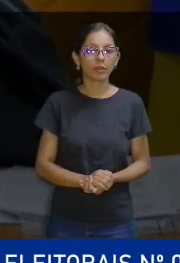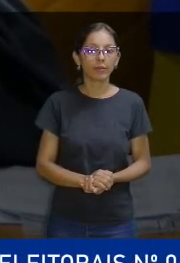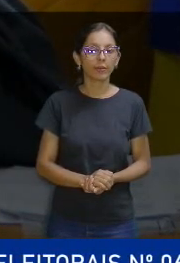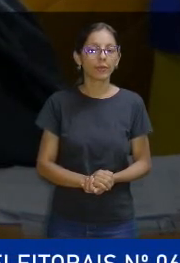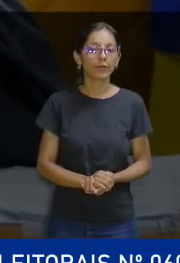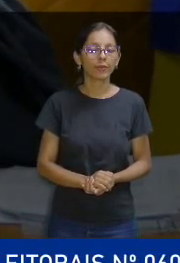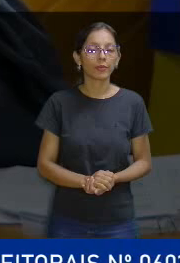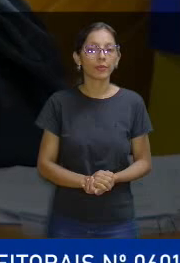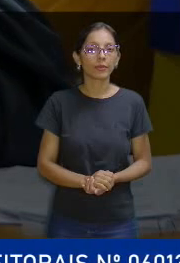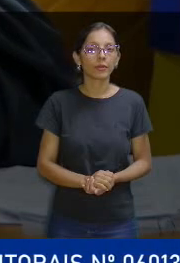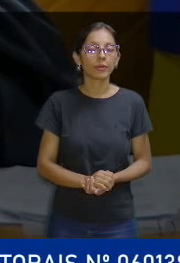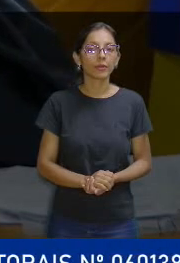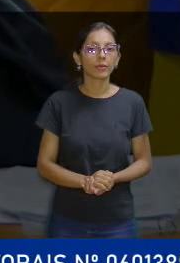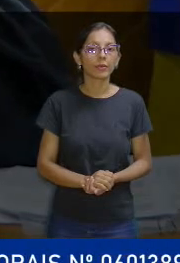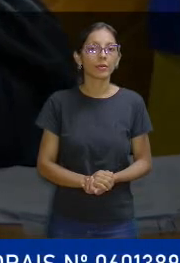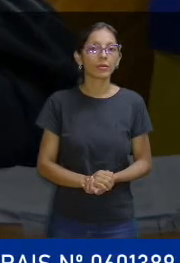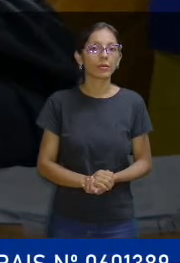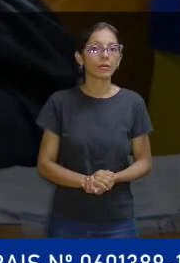7.888/2023. Em